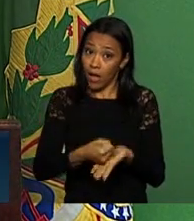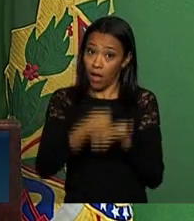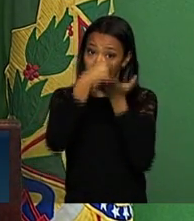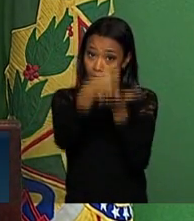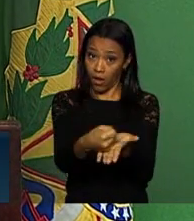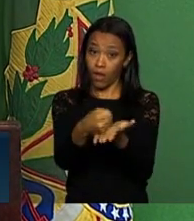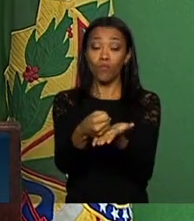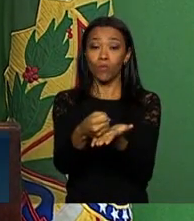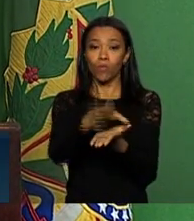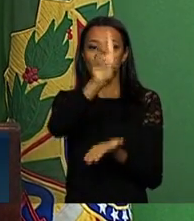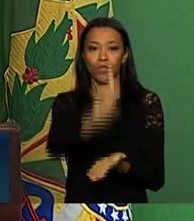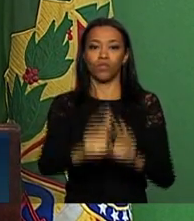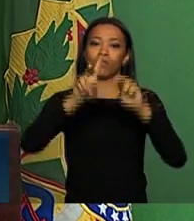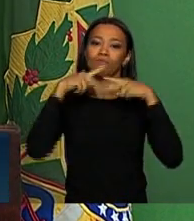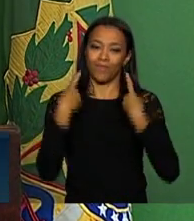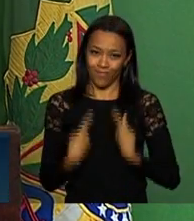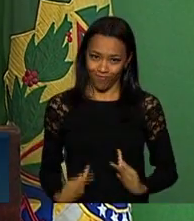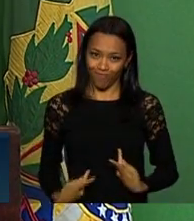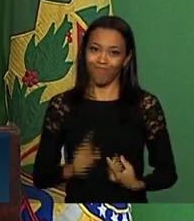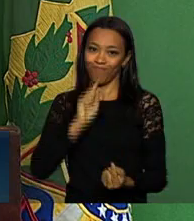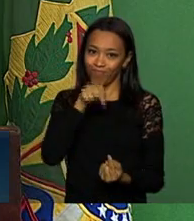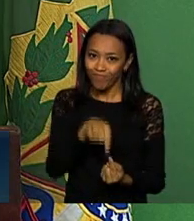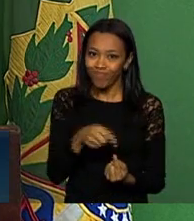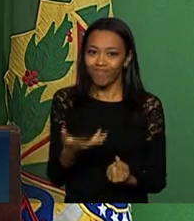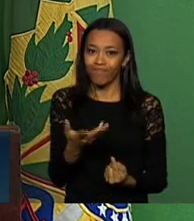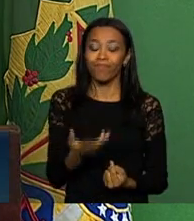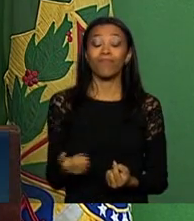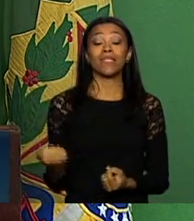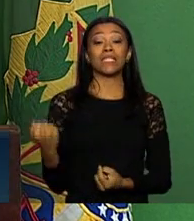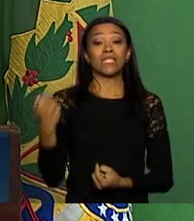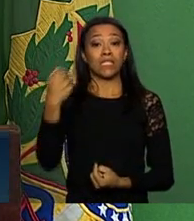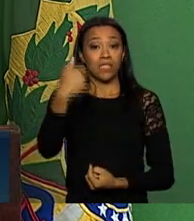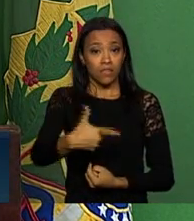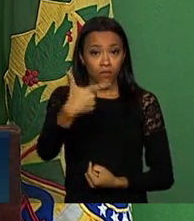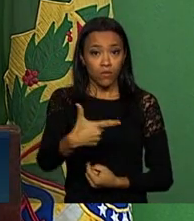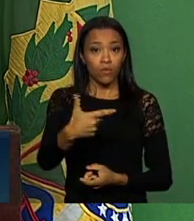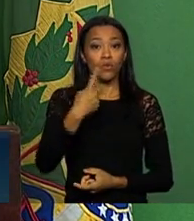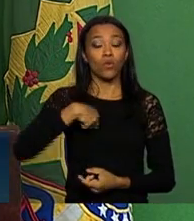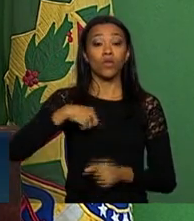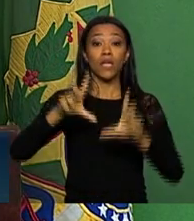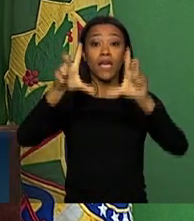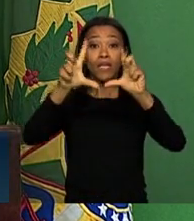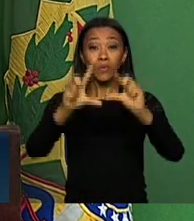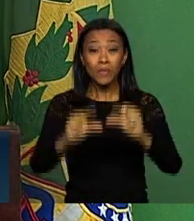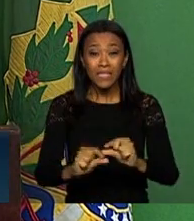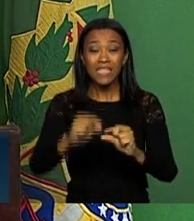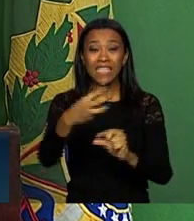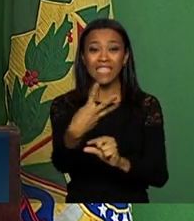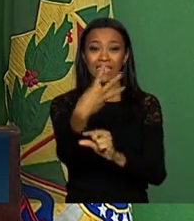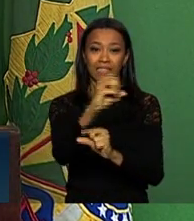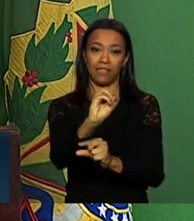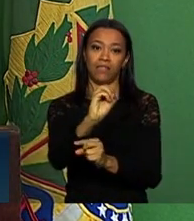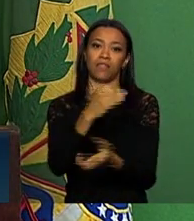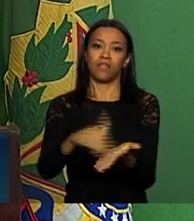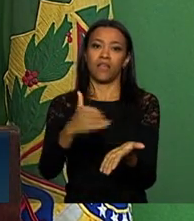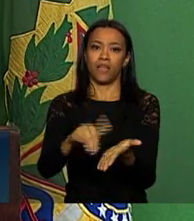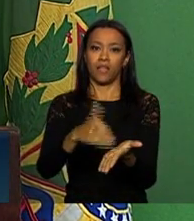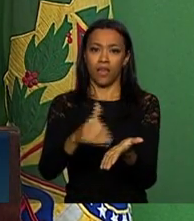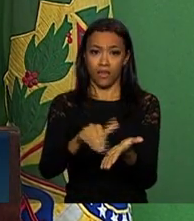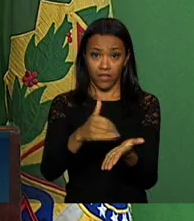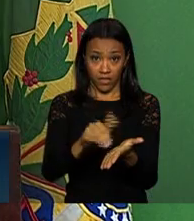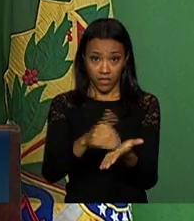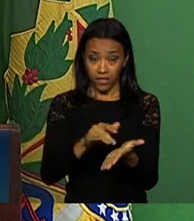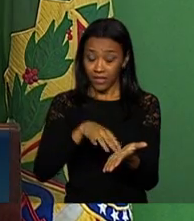humanos segundo nós vamos reduzir 30 secretarias nacionais em todos